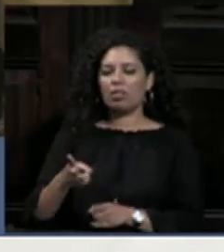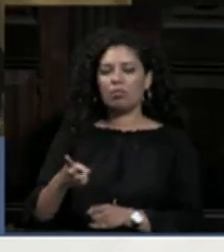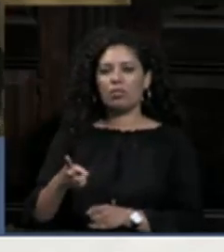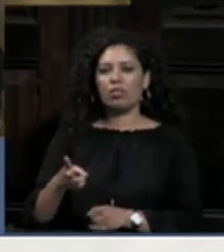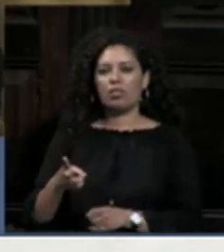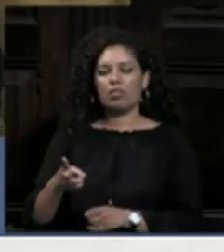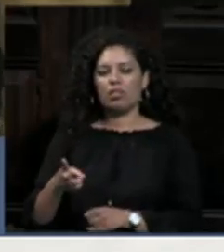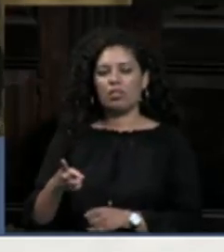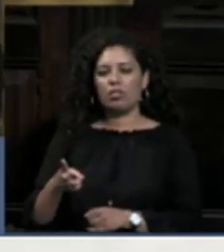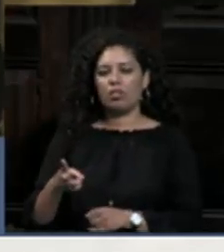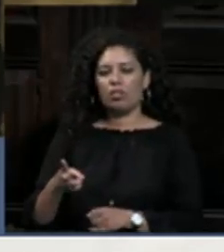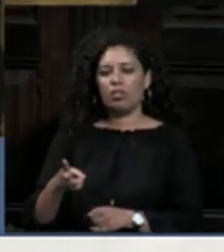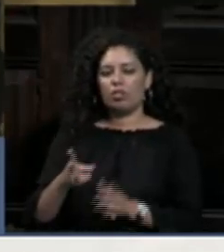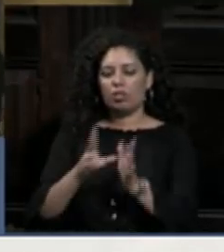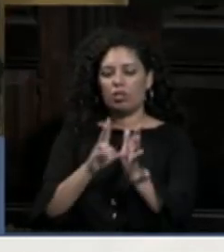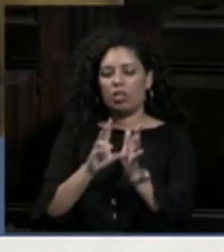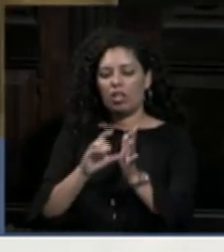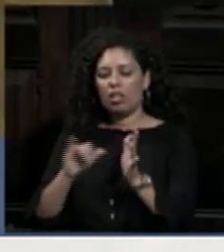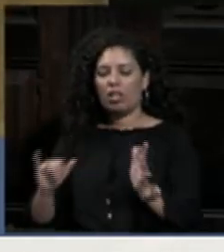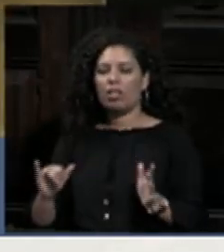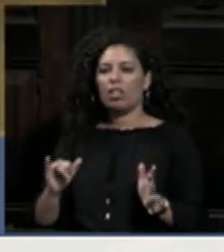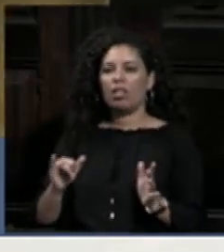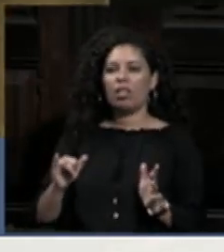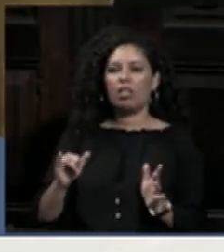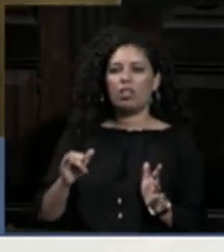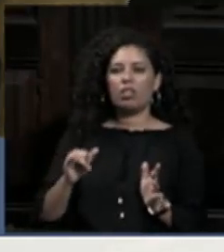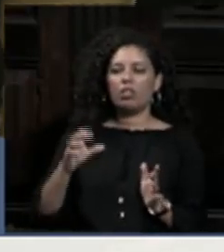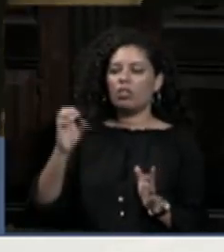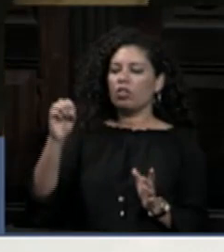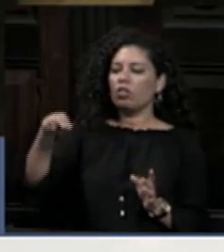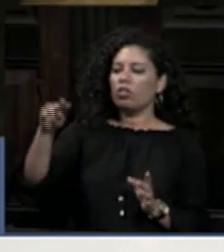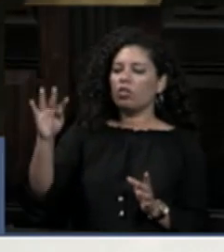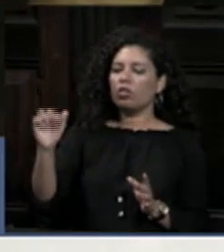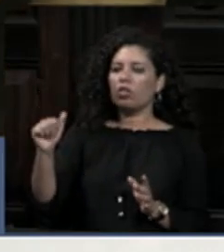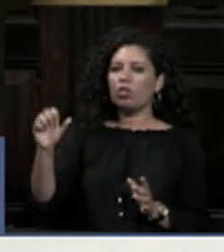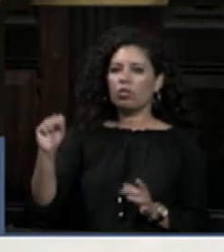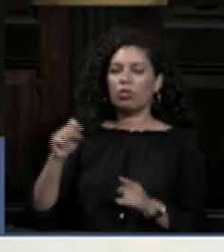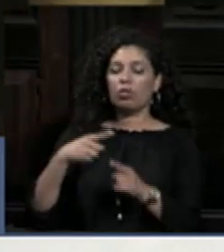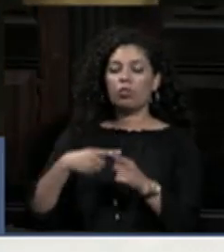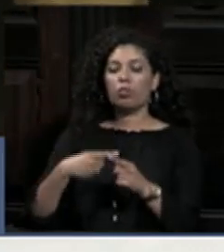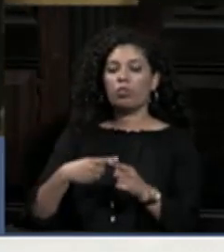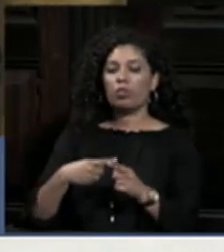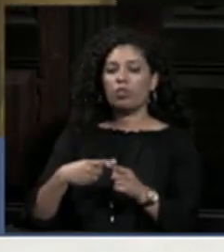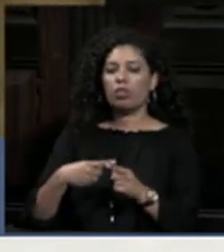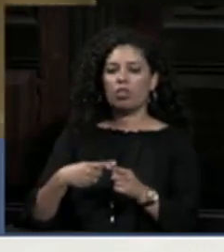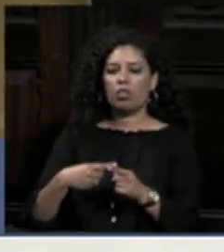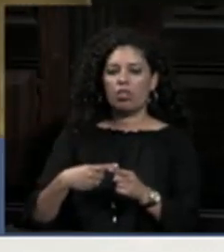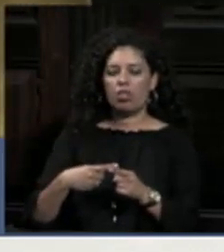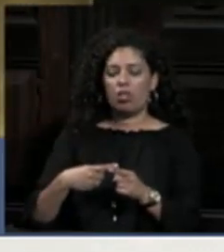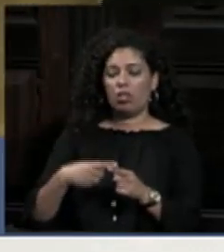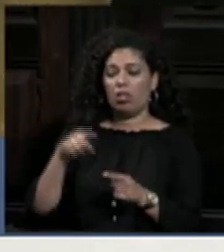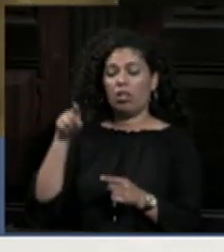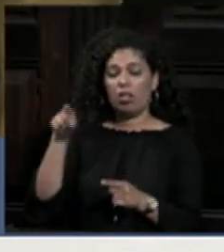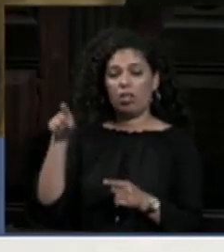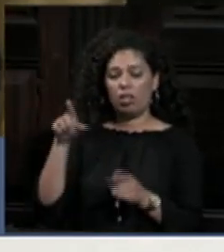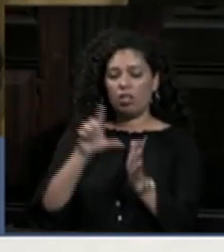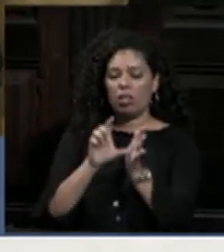das leis de cotas porque ela vem reparar